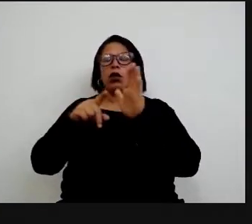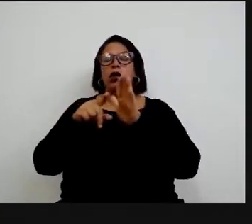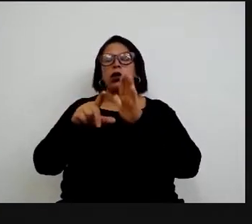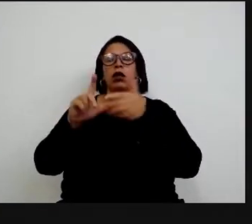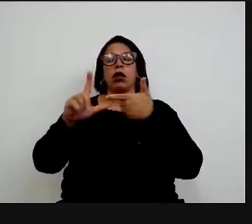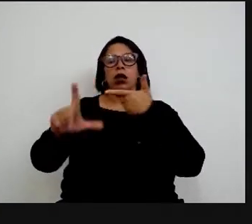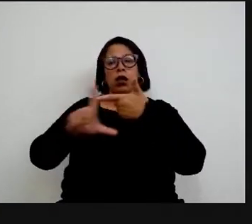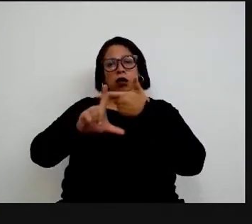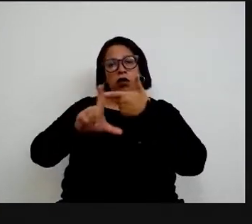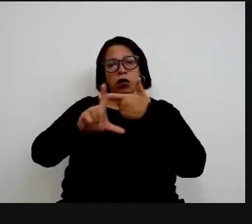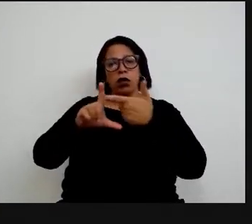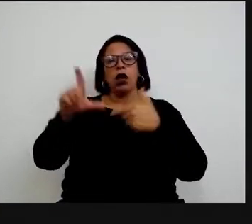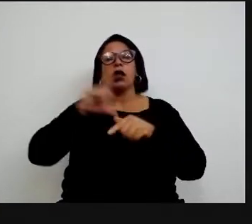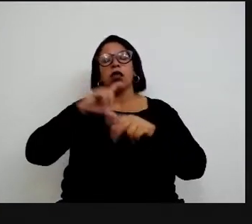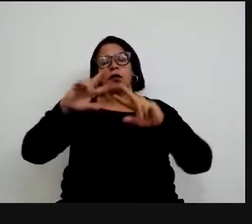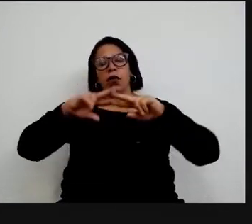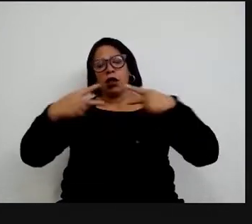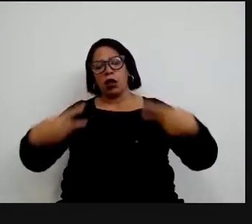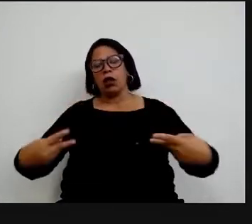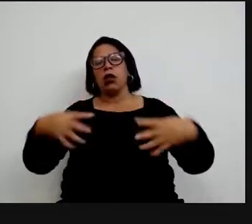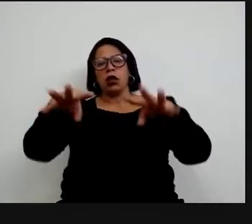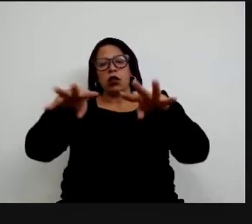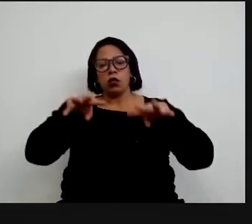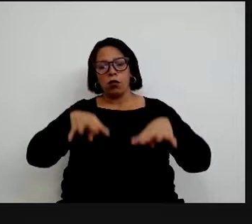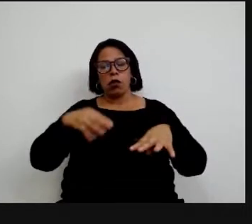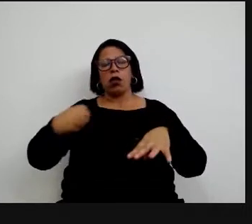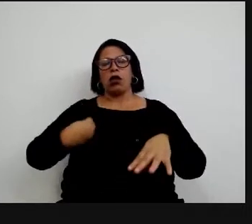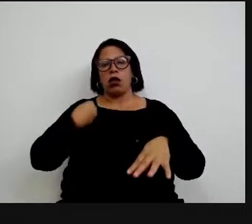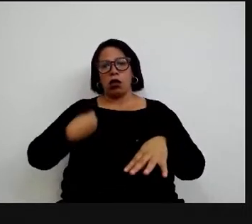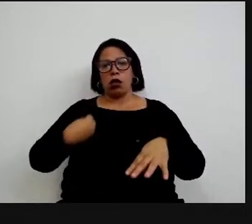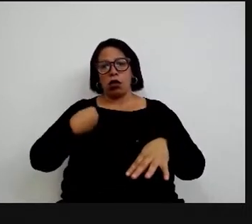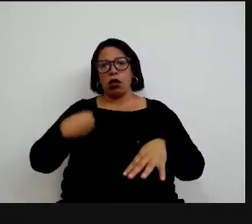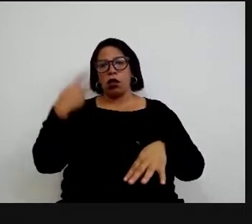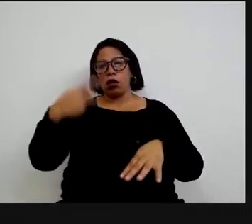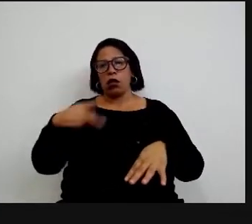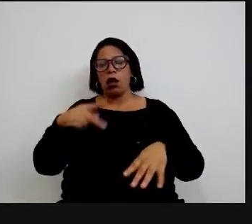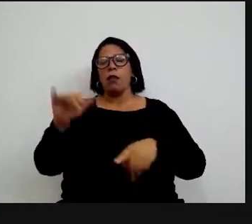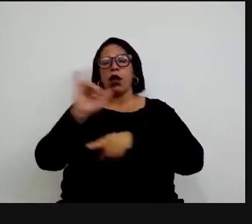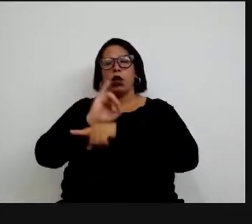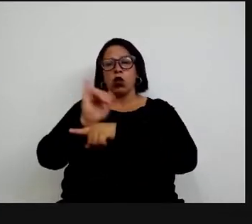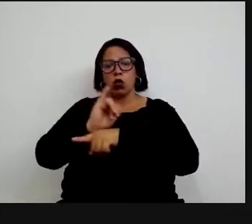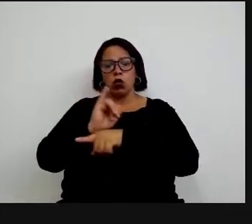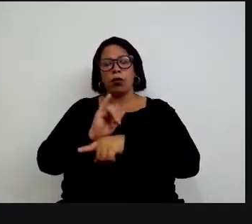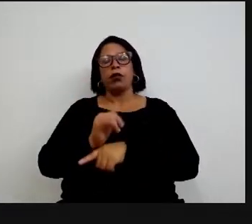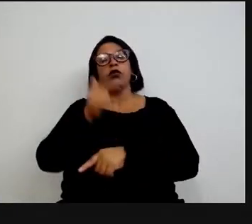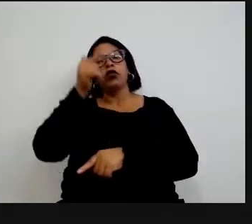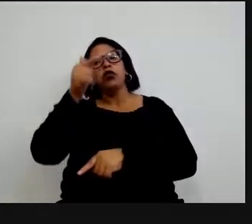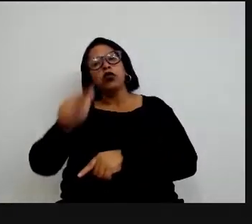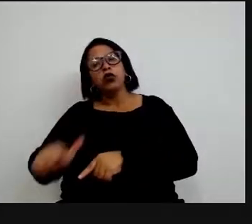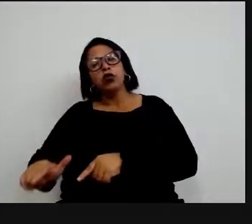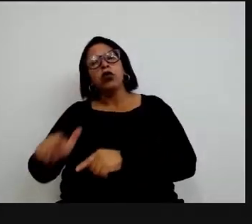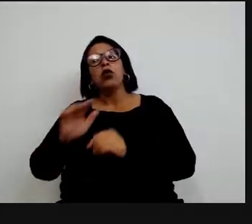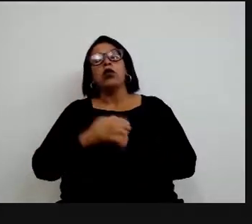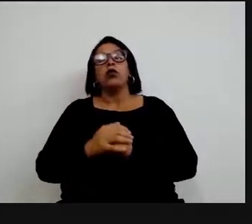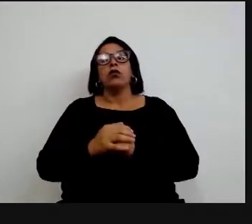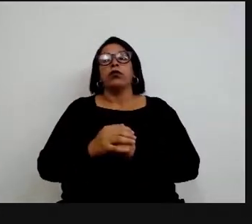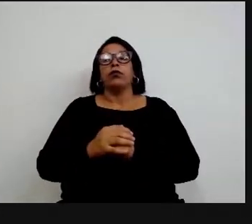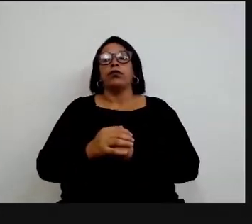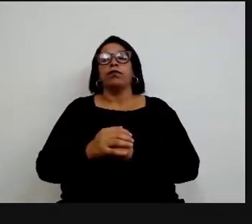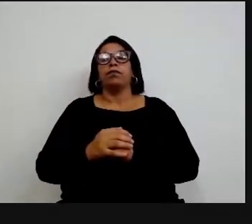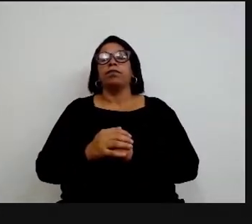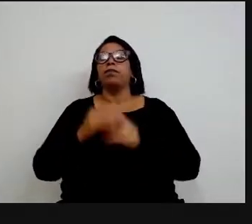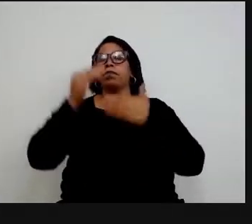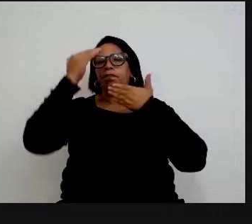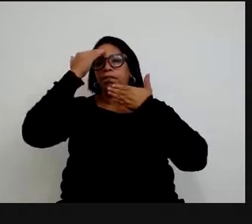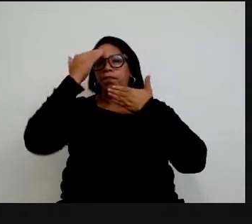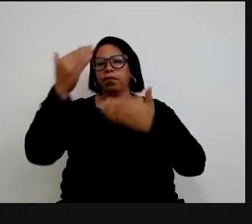link também está disponível na entrada do auditório e na descrição do YouTube. Mais uma vez,